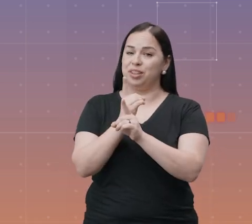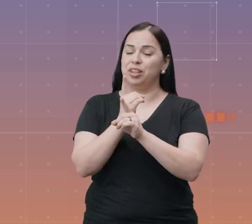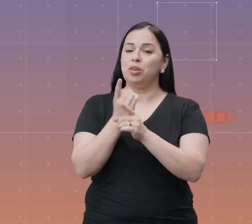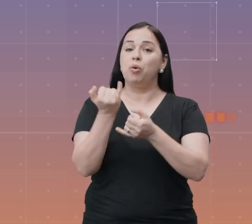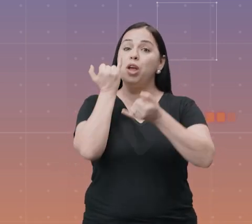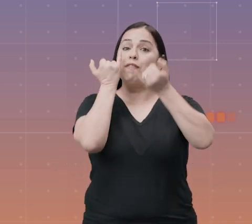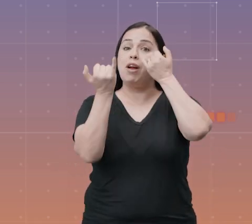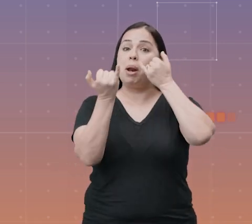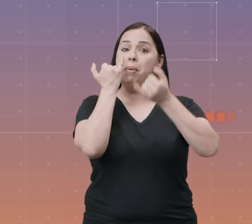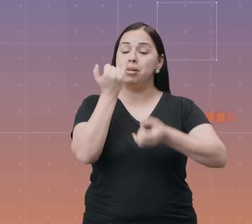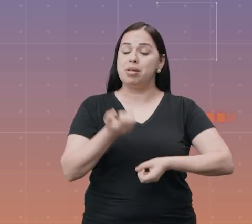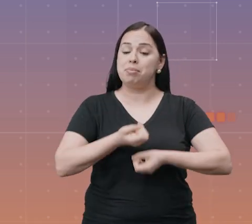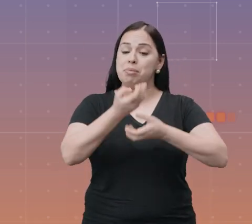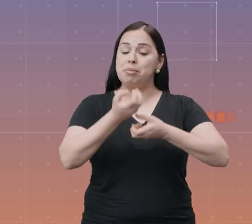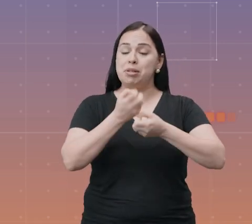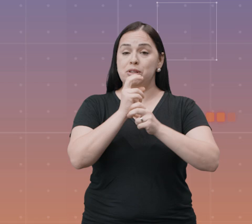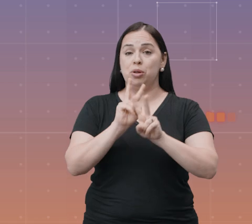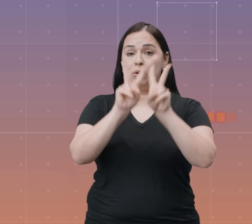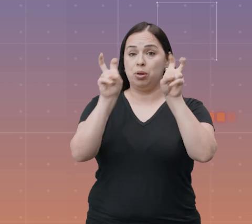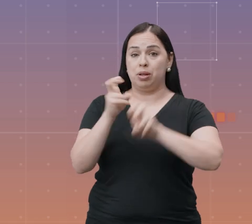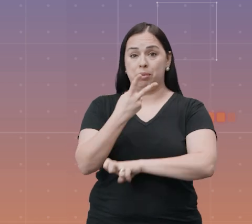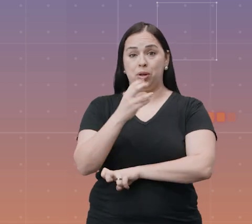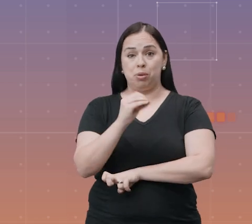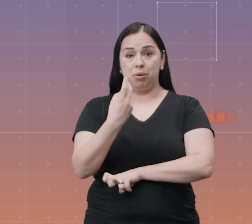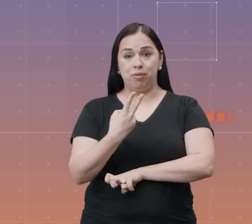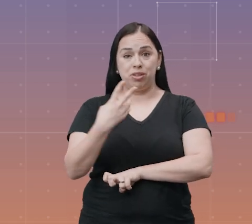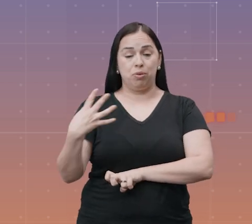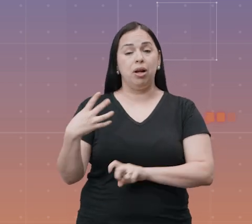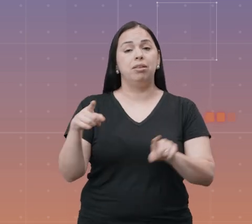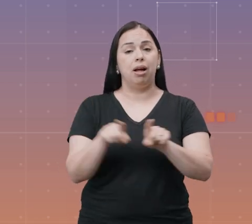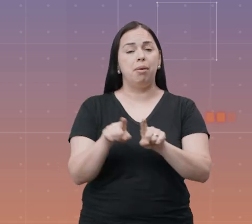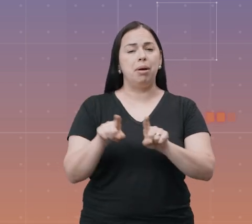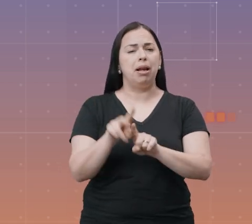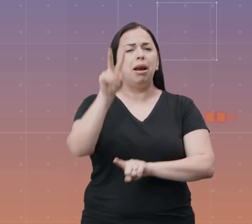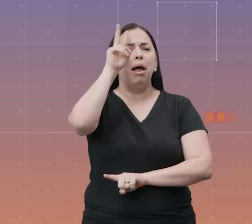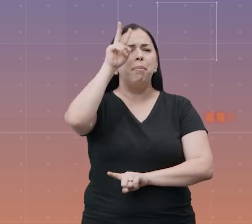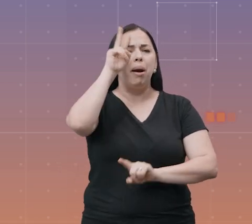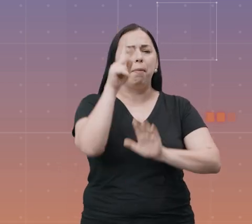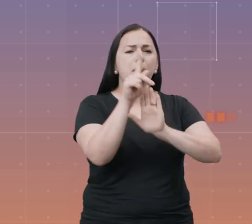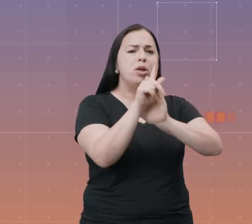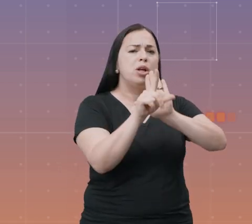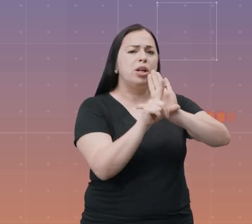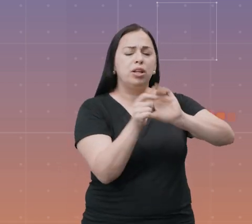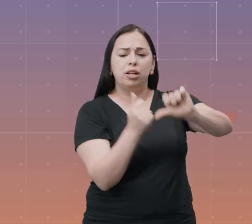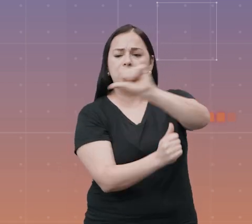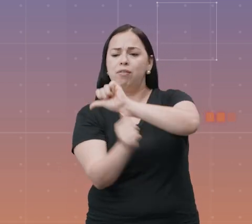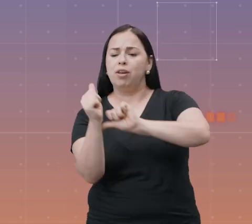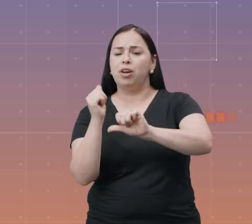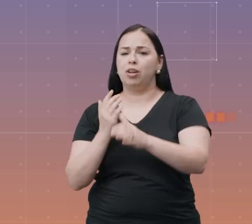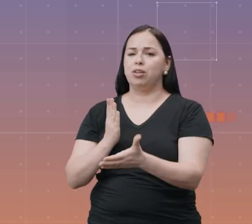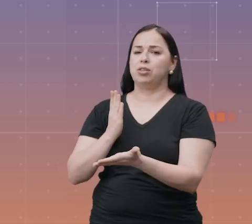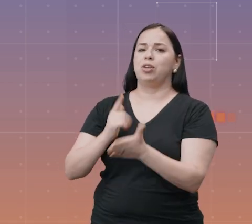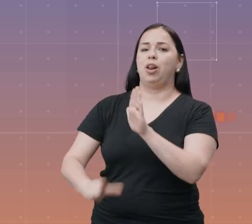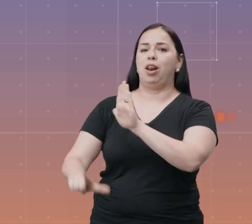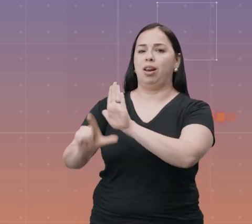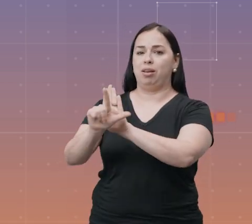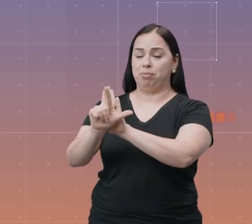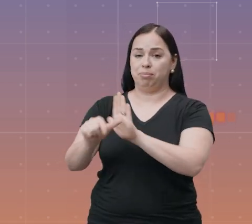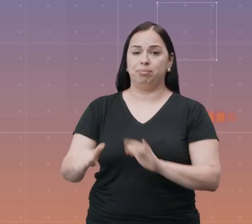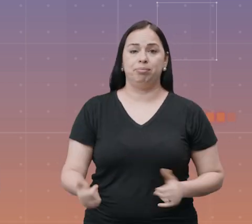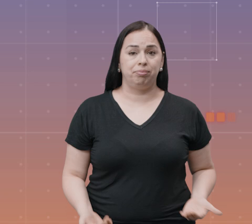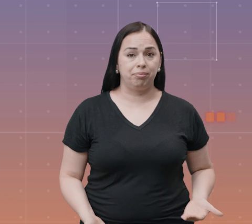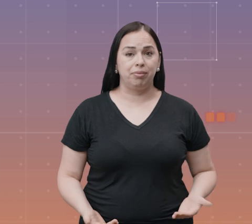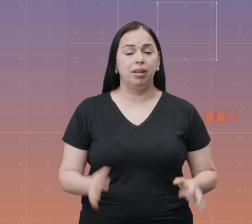mais notícias que marcaram 2024, além de relembrar projetos de lei aprovados aqui na Câmara de São José dos